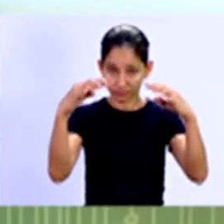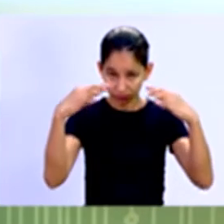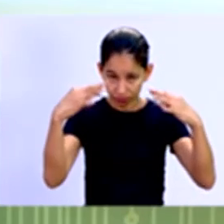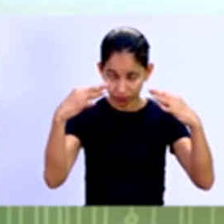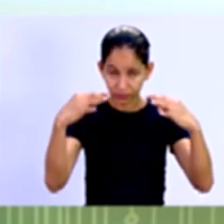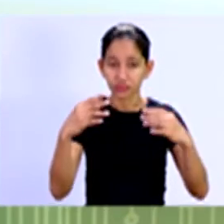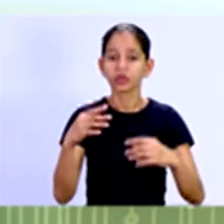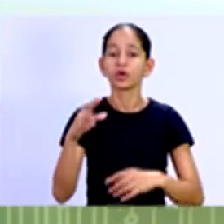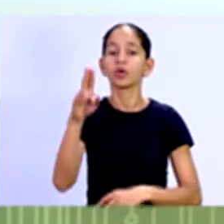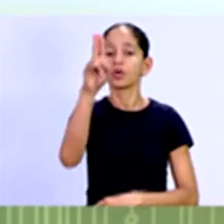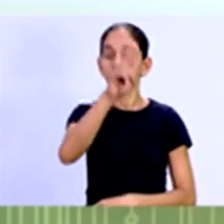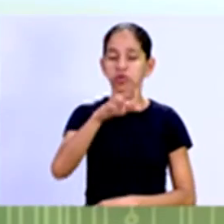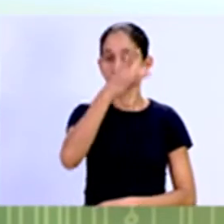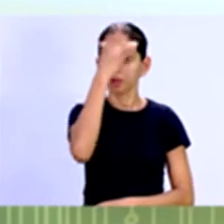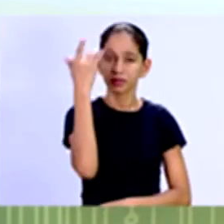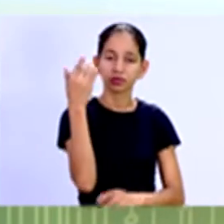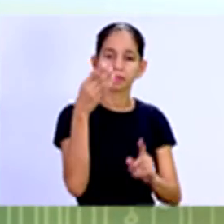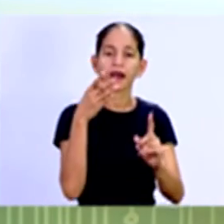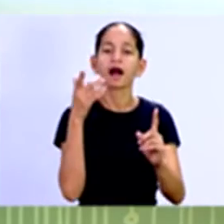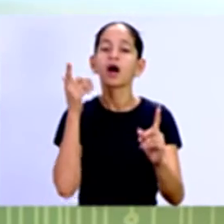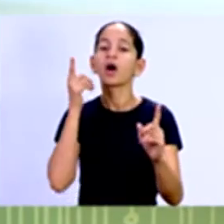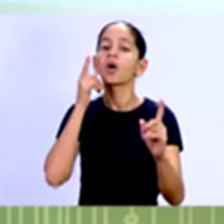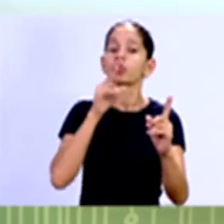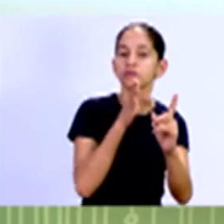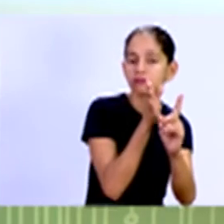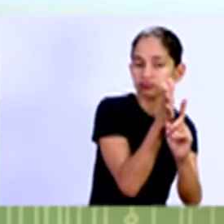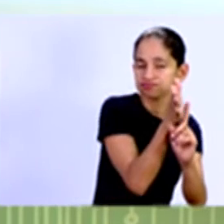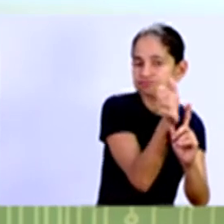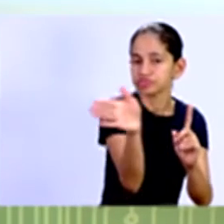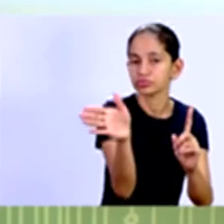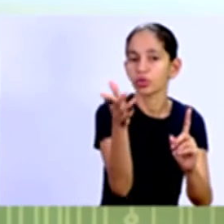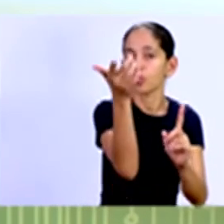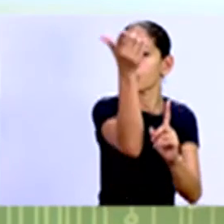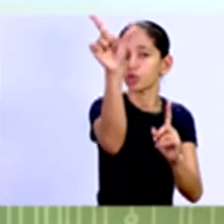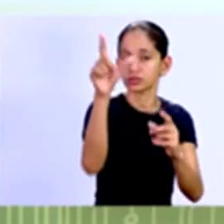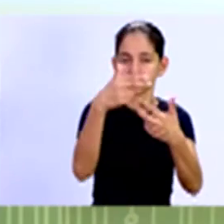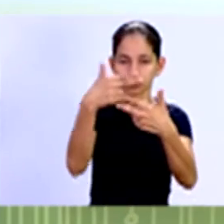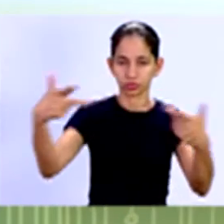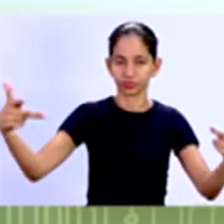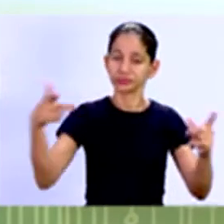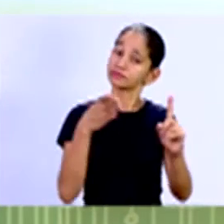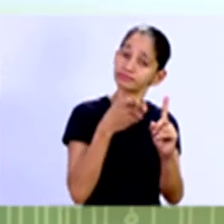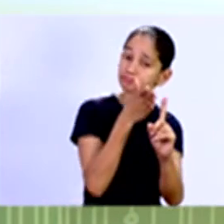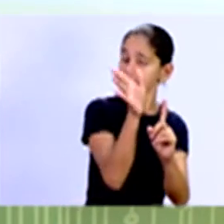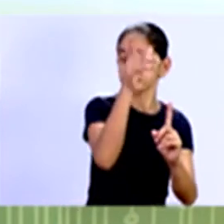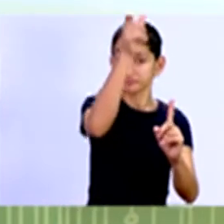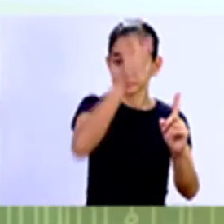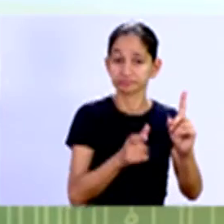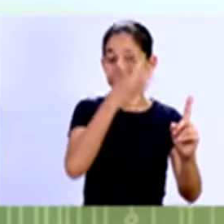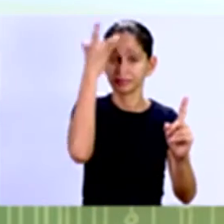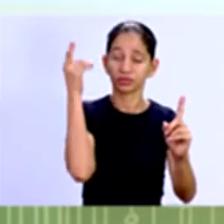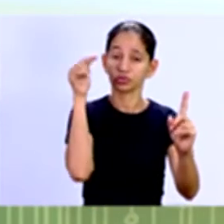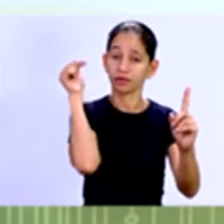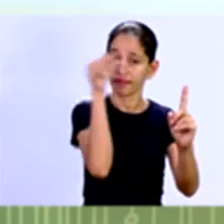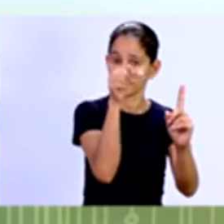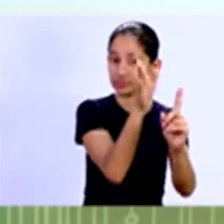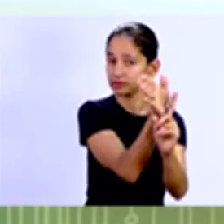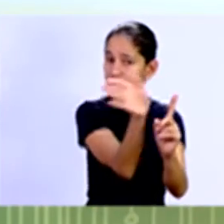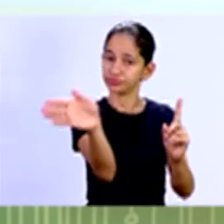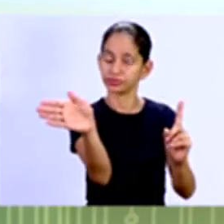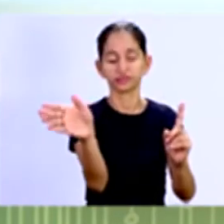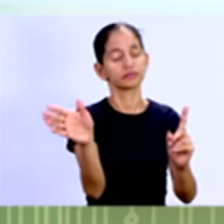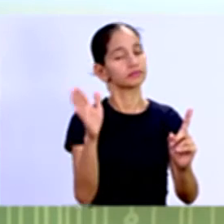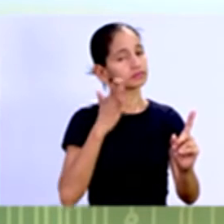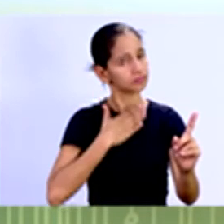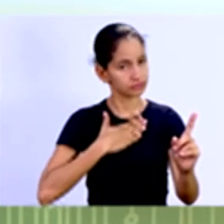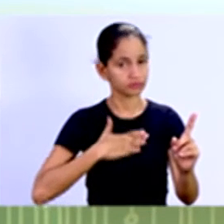como meios e não como fins, porque a primeira coisa que vem à nossa mente, né, nessa sociedade que a gente vive, é a questão política. Mas eu